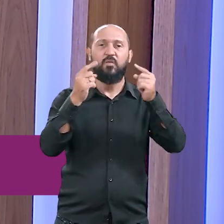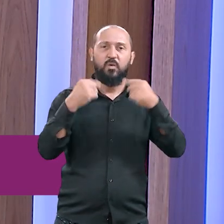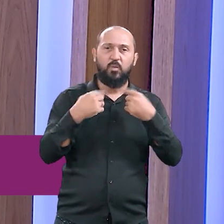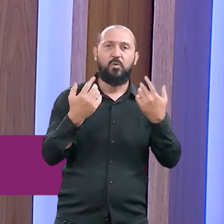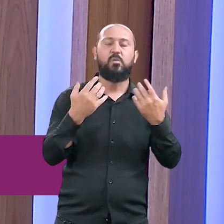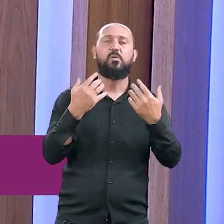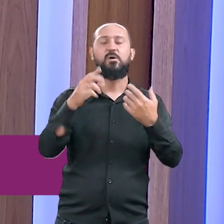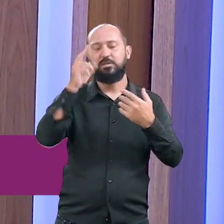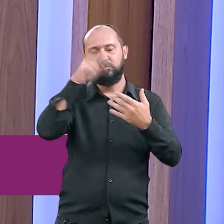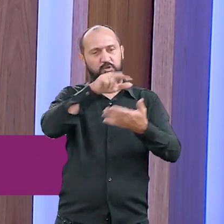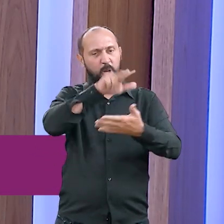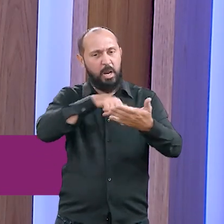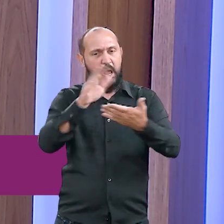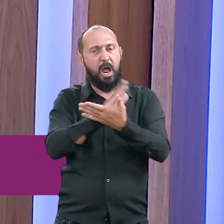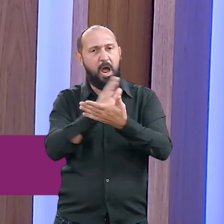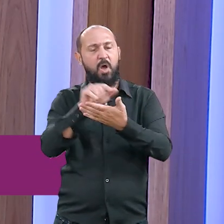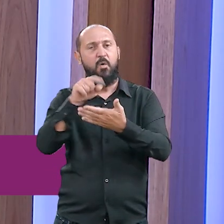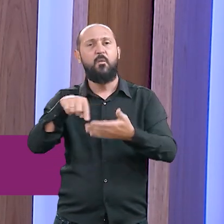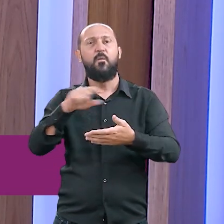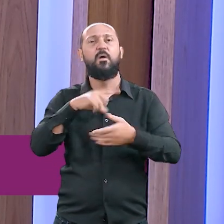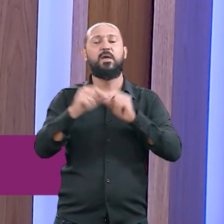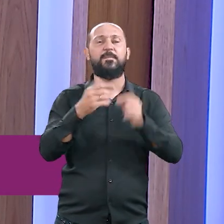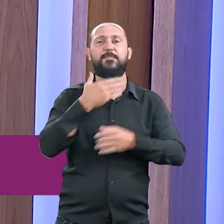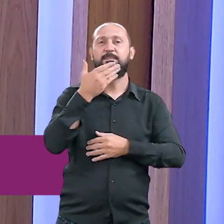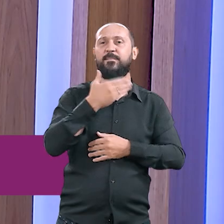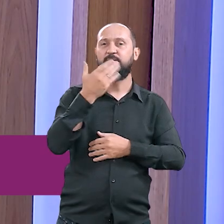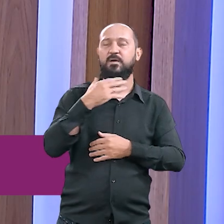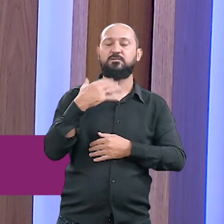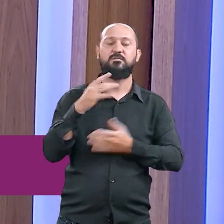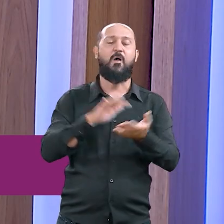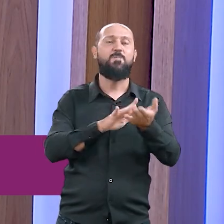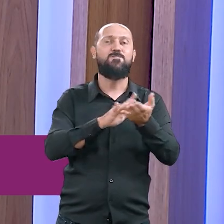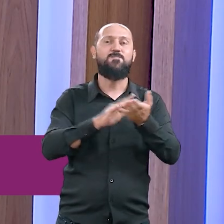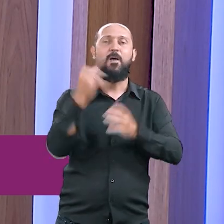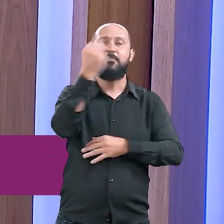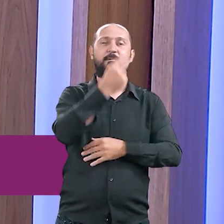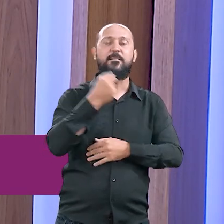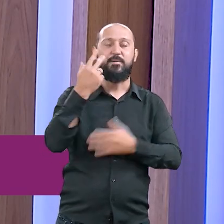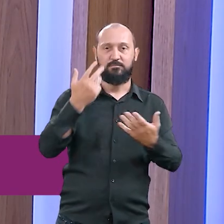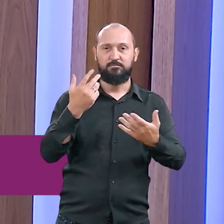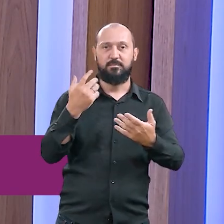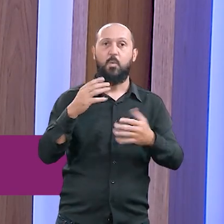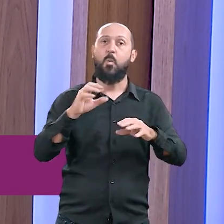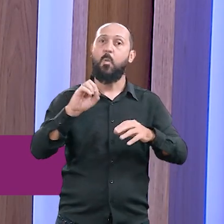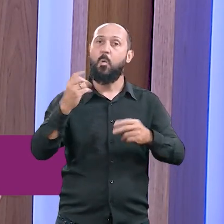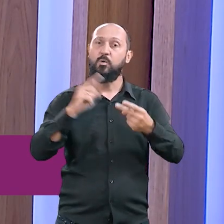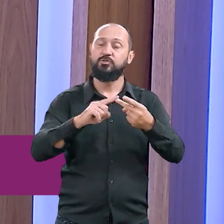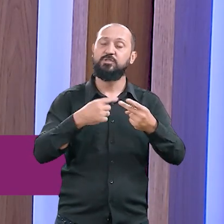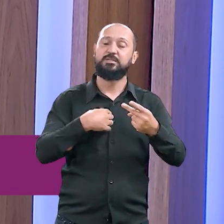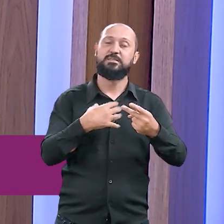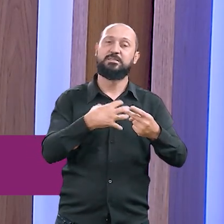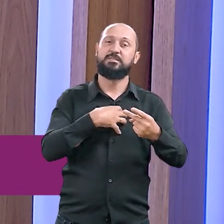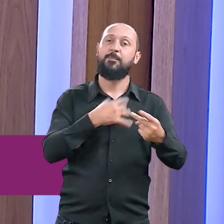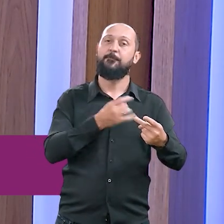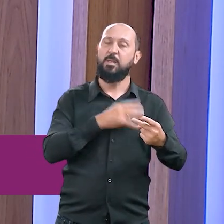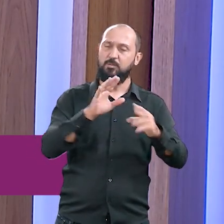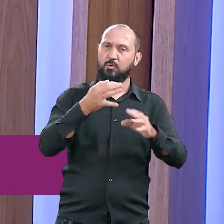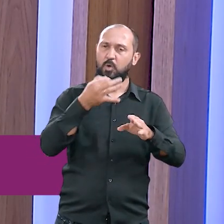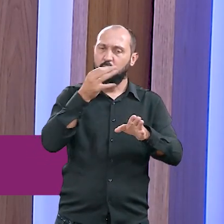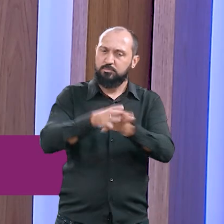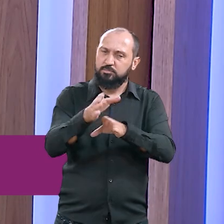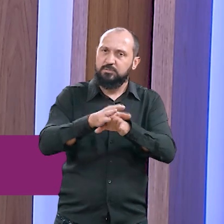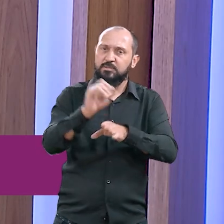dos interesses de consumo e aí traz os anúncios das empresas alinhados a esses interesses. Então o primeiro toque é dizer, fica tranquilo que não é